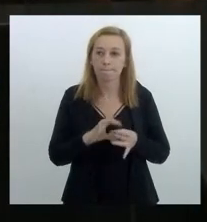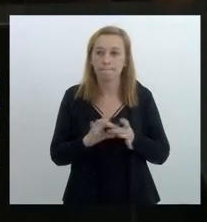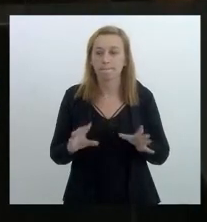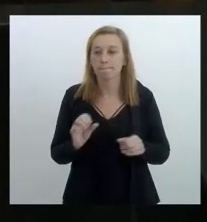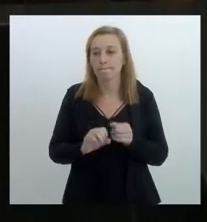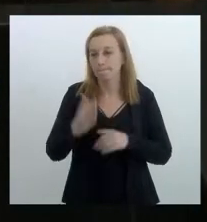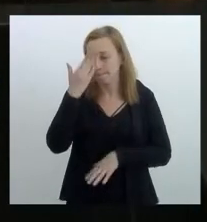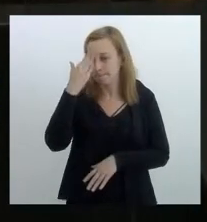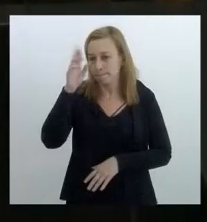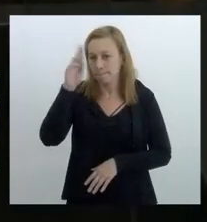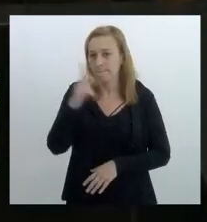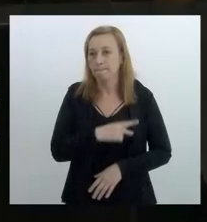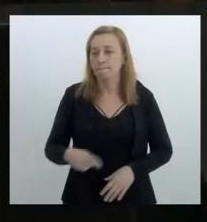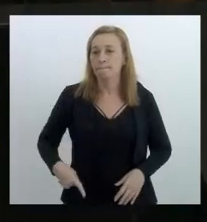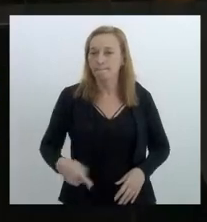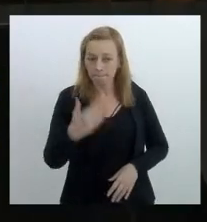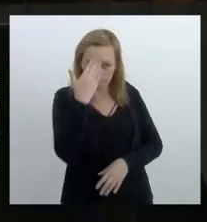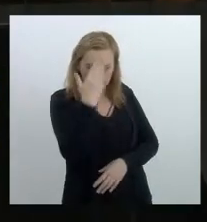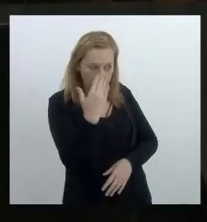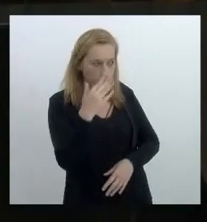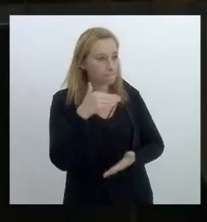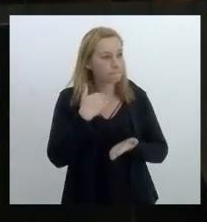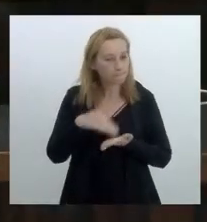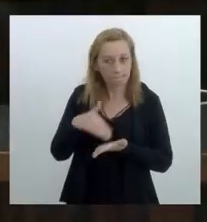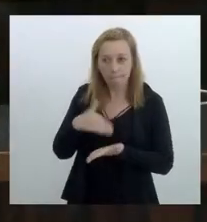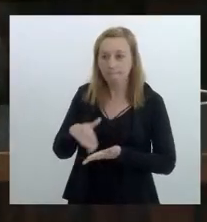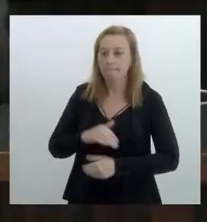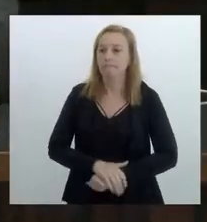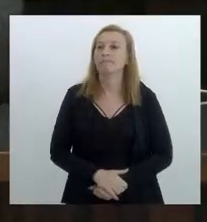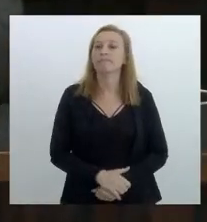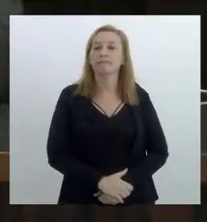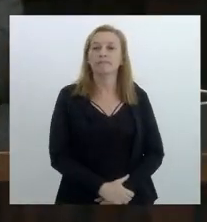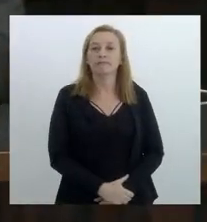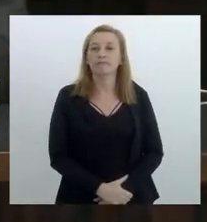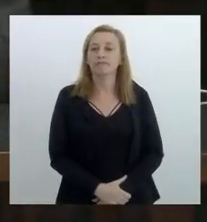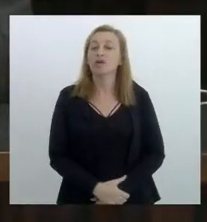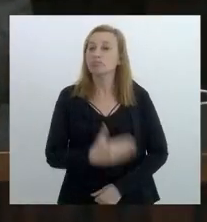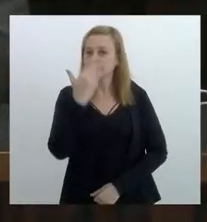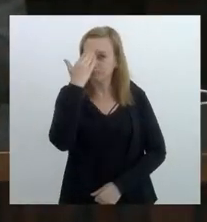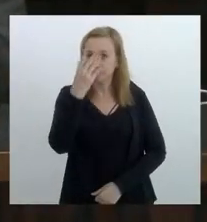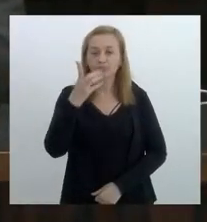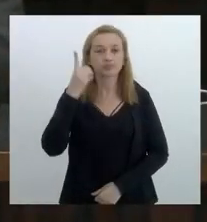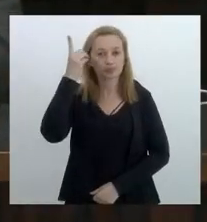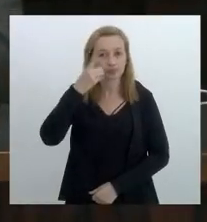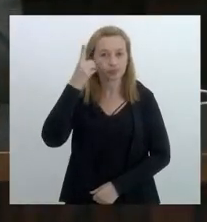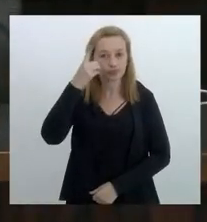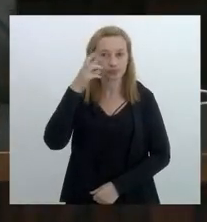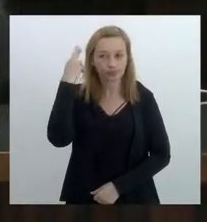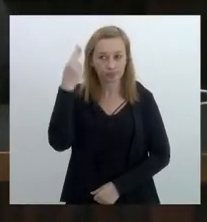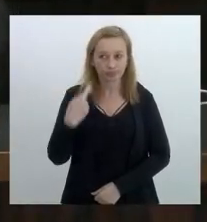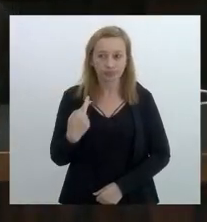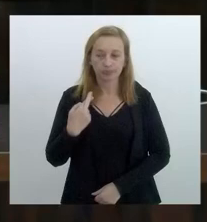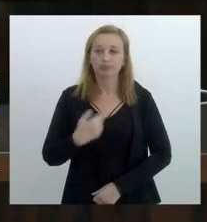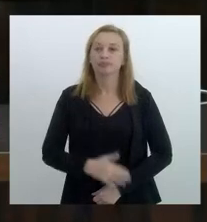senhor presidente. Obrigada, senhores secretários. Obrigado, deputada Renata.